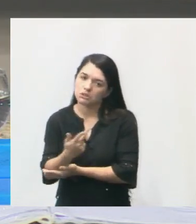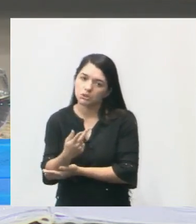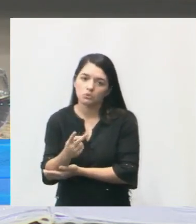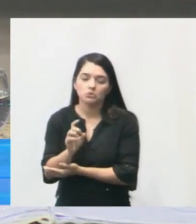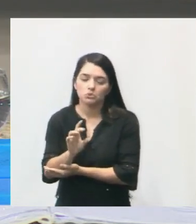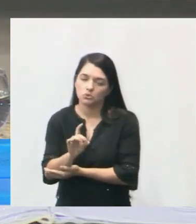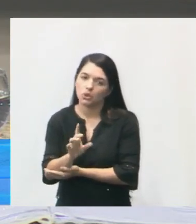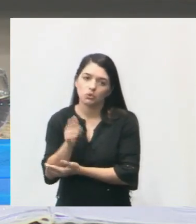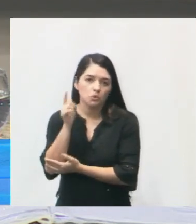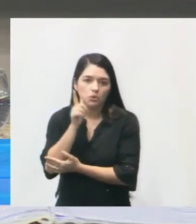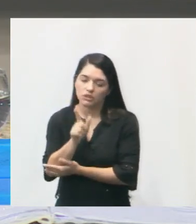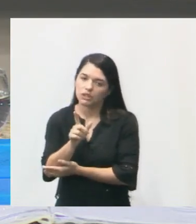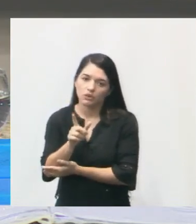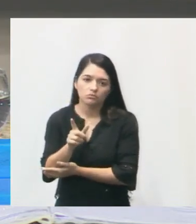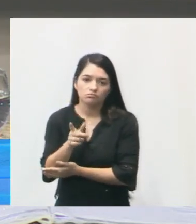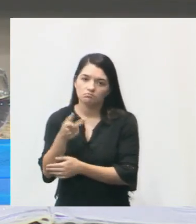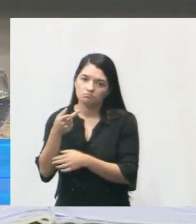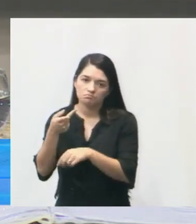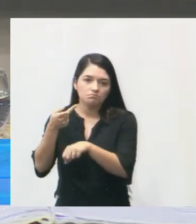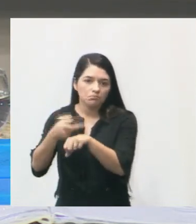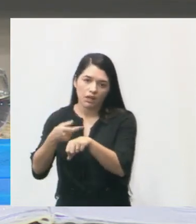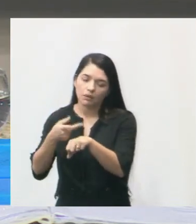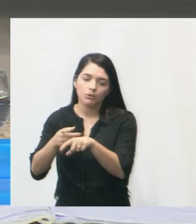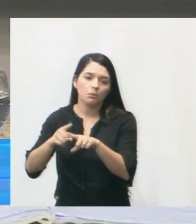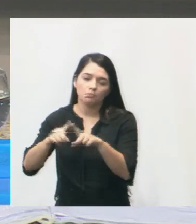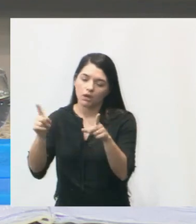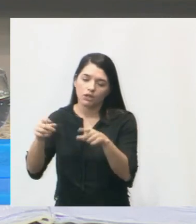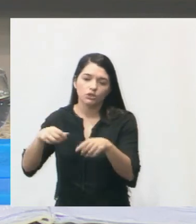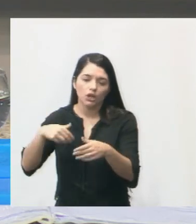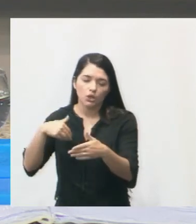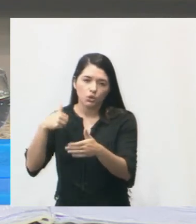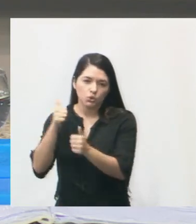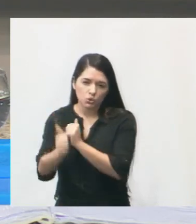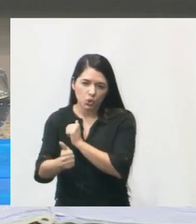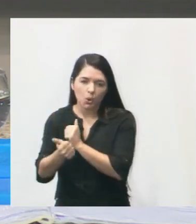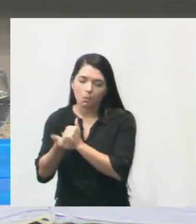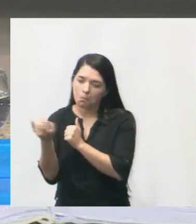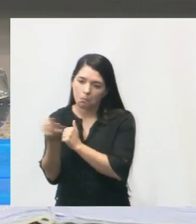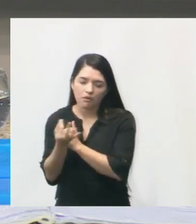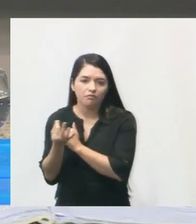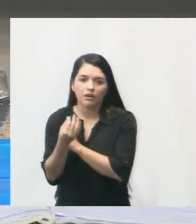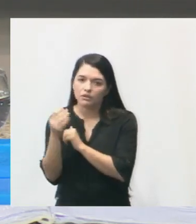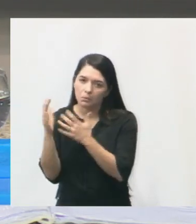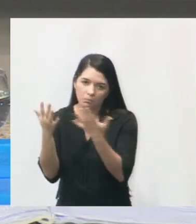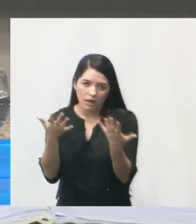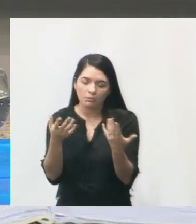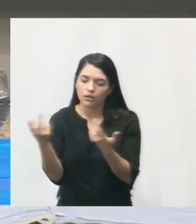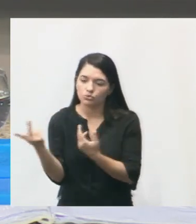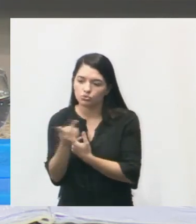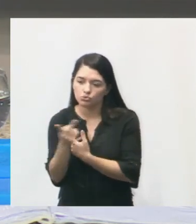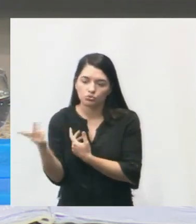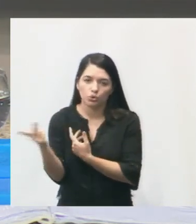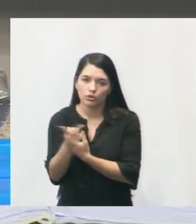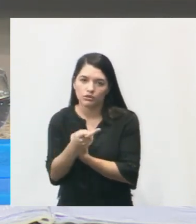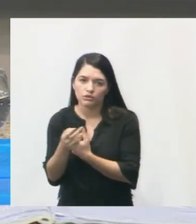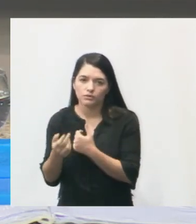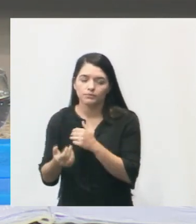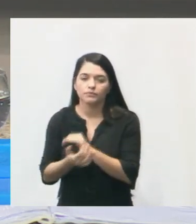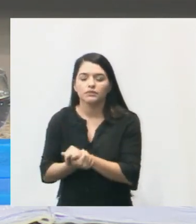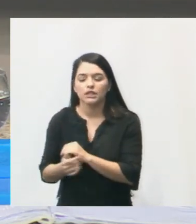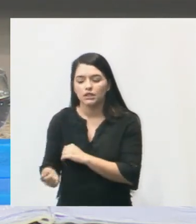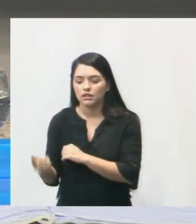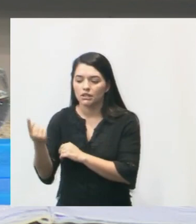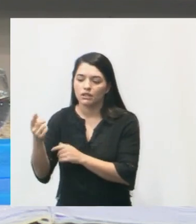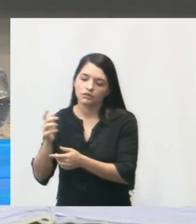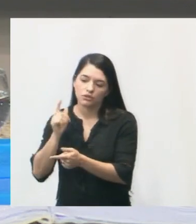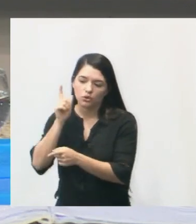a taça, mas foi um grande jogo e a gente parabeniza aqui o Manchester do meu amigo Cezinha, lá de São